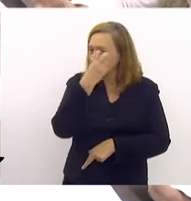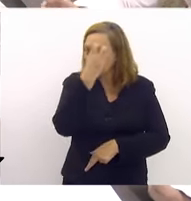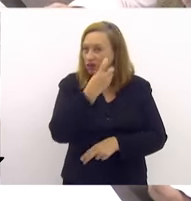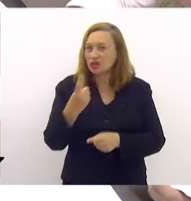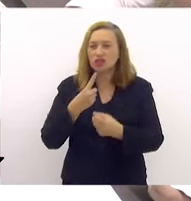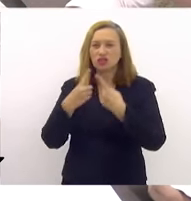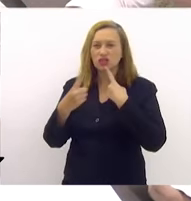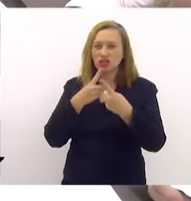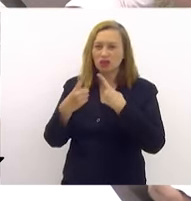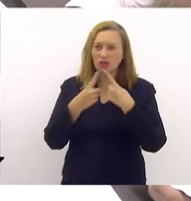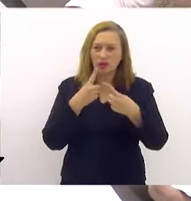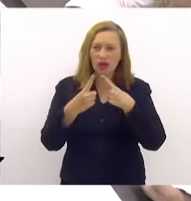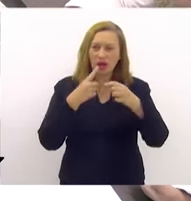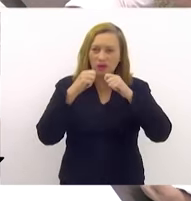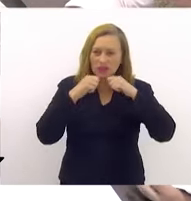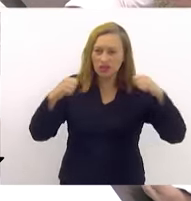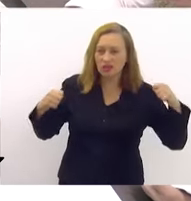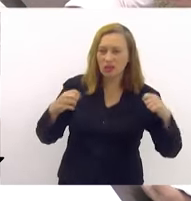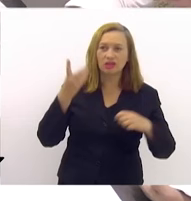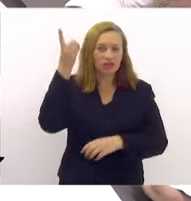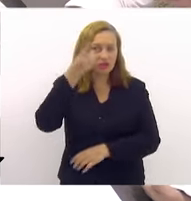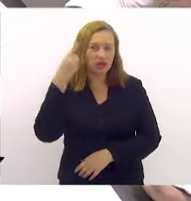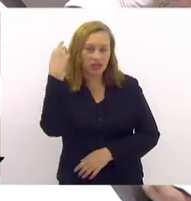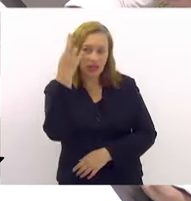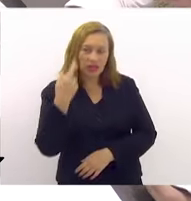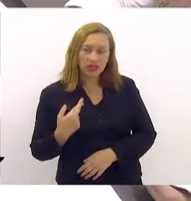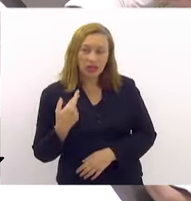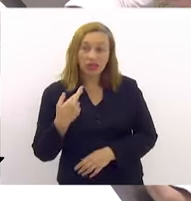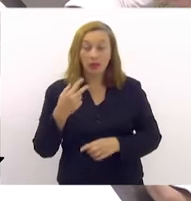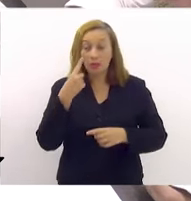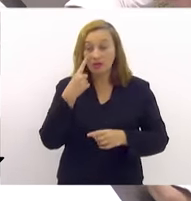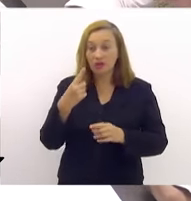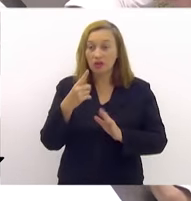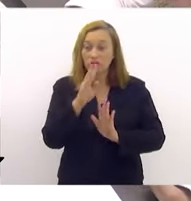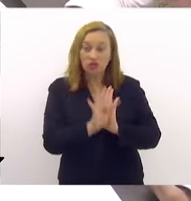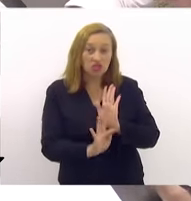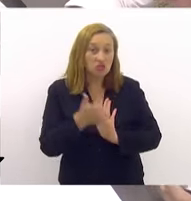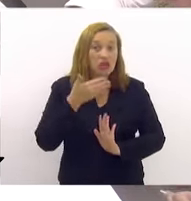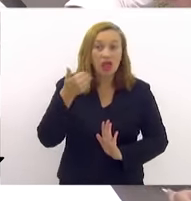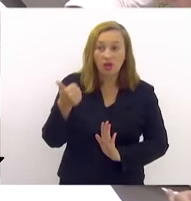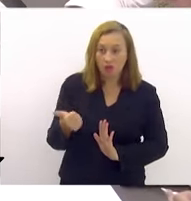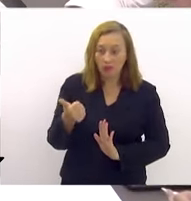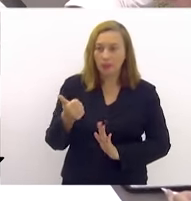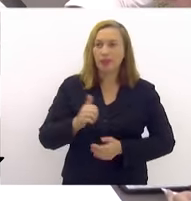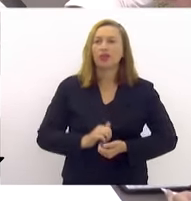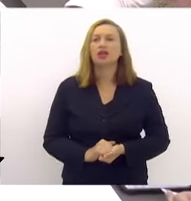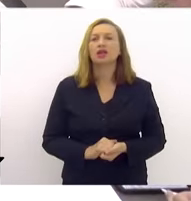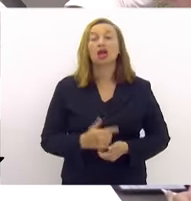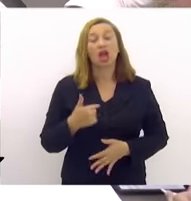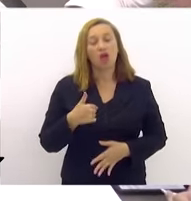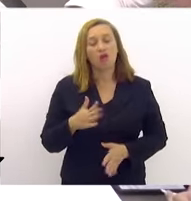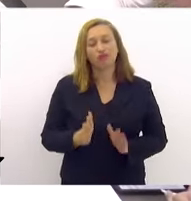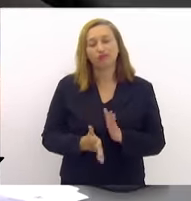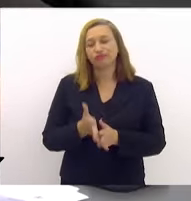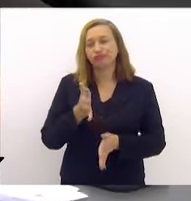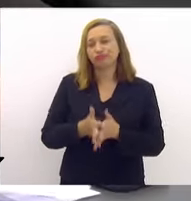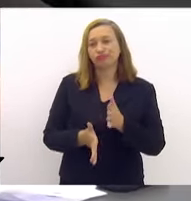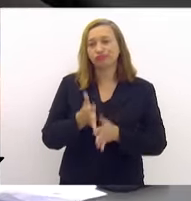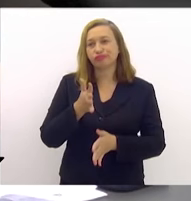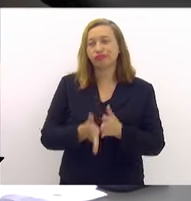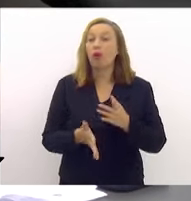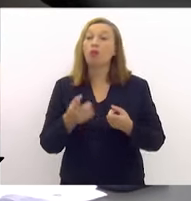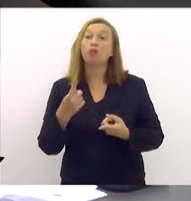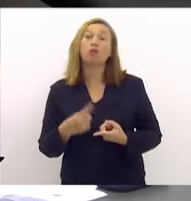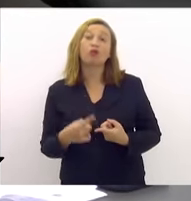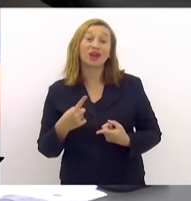assessoria da deputada Renata para tentar chegar num texto mais aprimorado. Bom, eu fiquei muito confuso, até